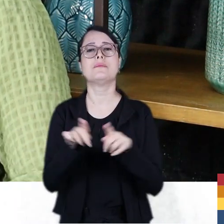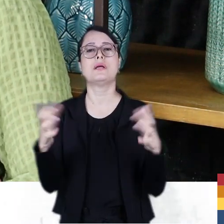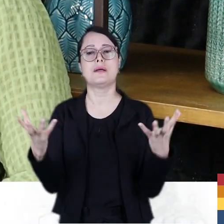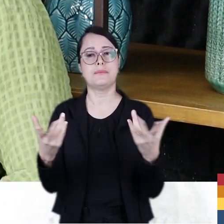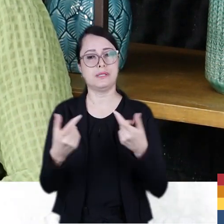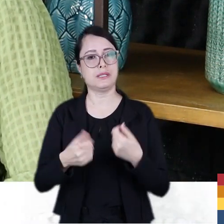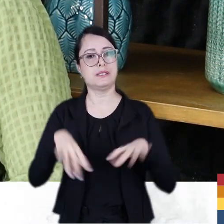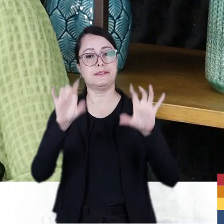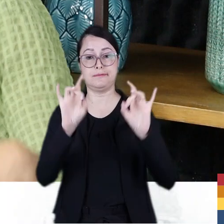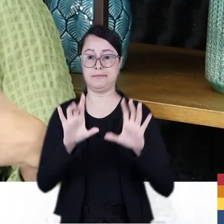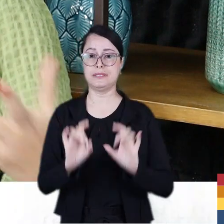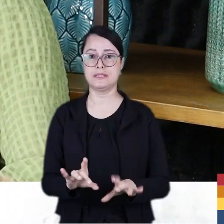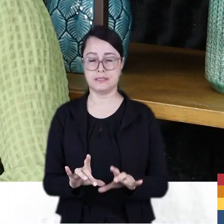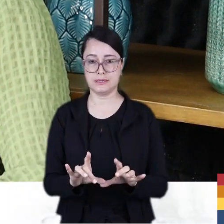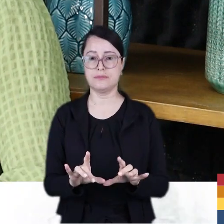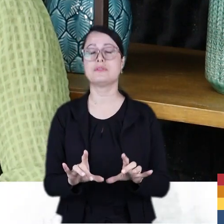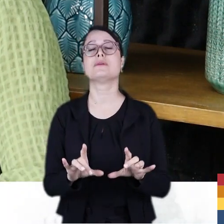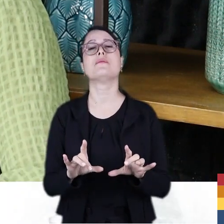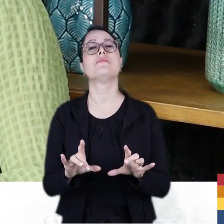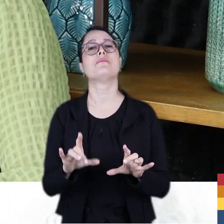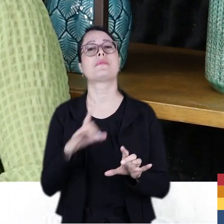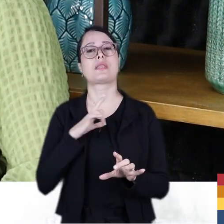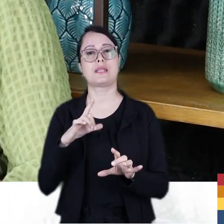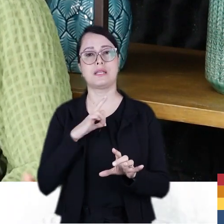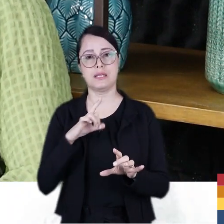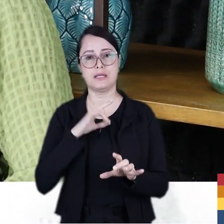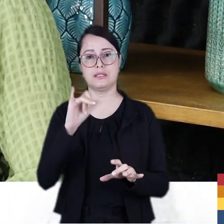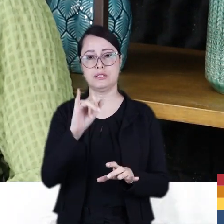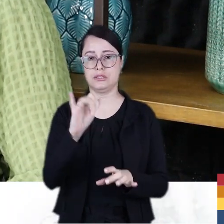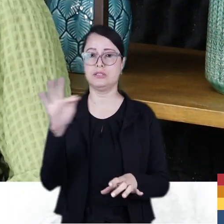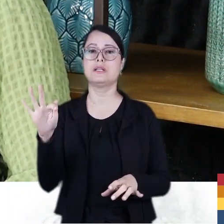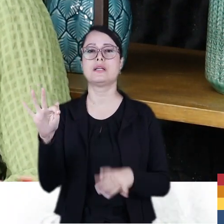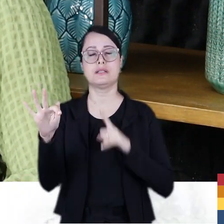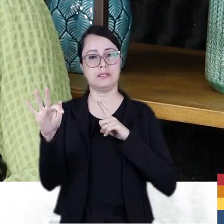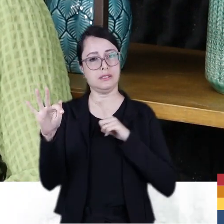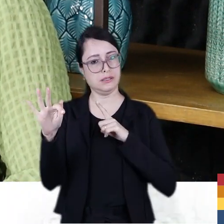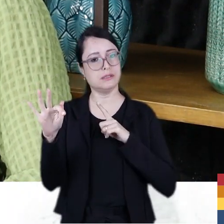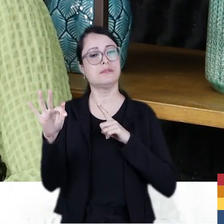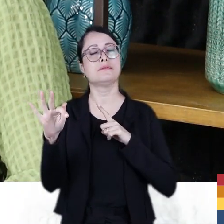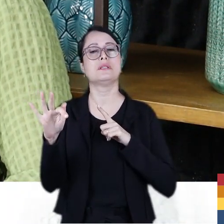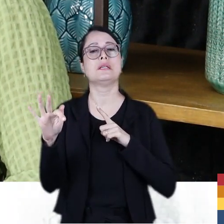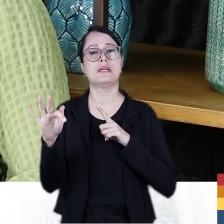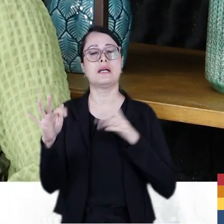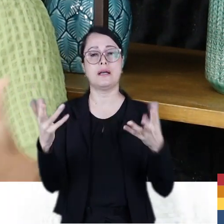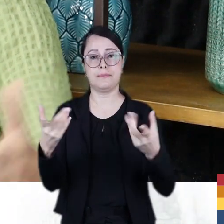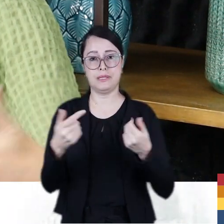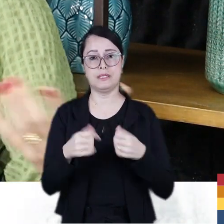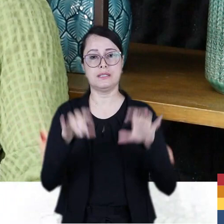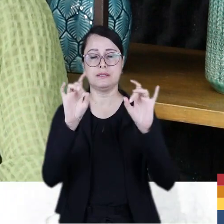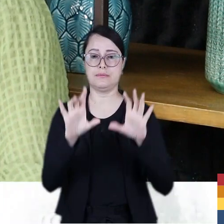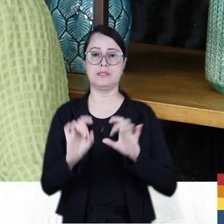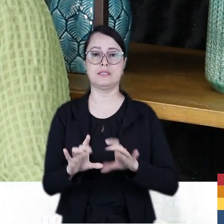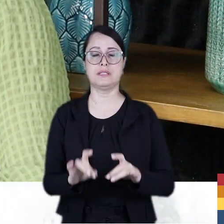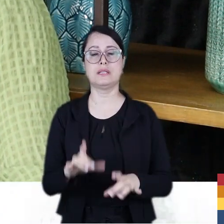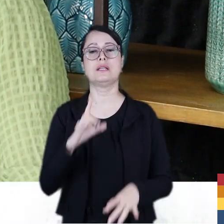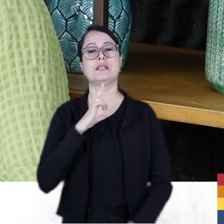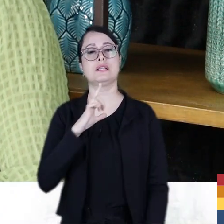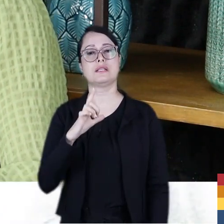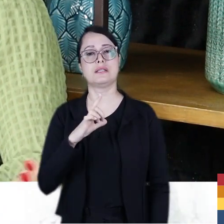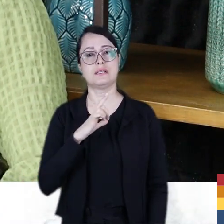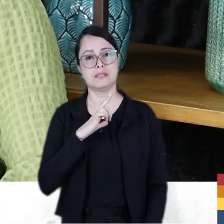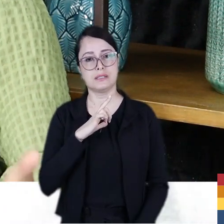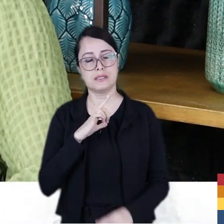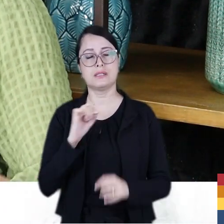vieram das redes sociais ou que se agregaram, né, e também um professor de artes, por exemplo, que vai tratar dos objetos